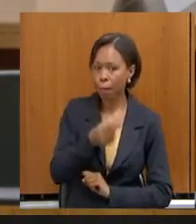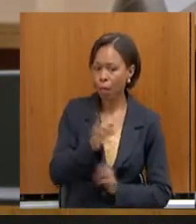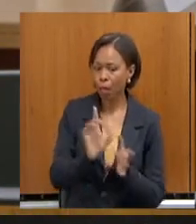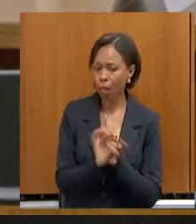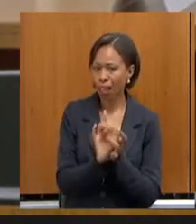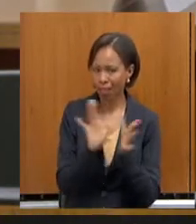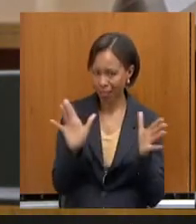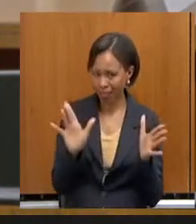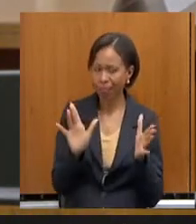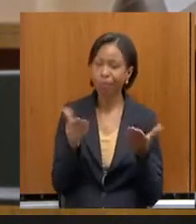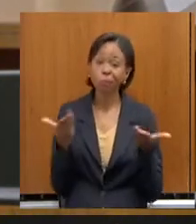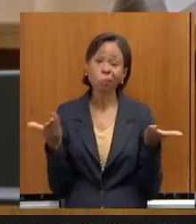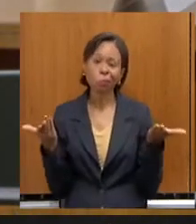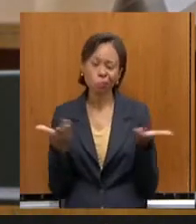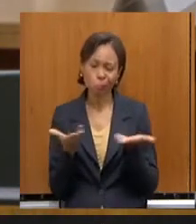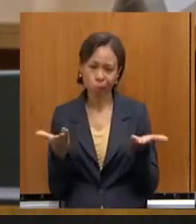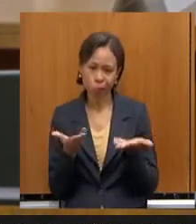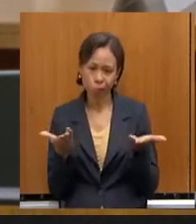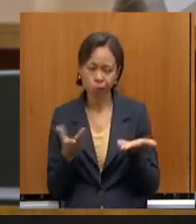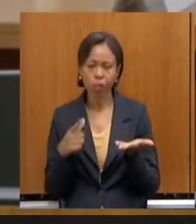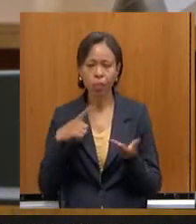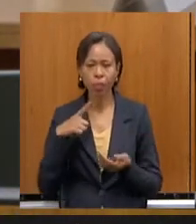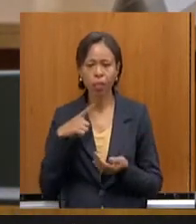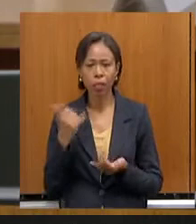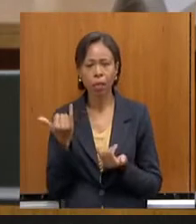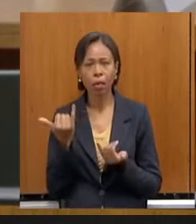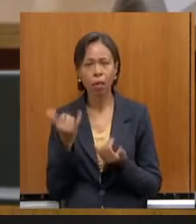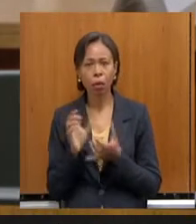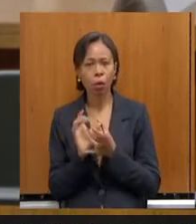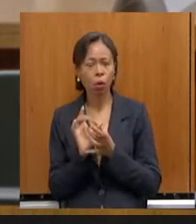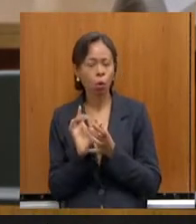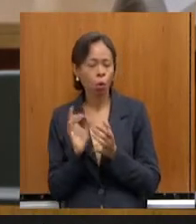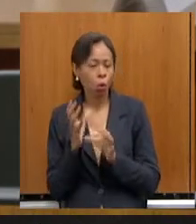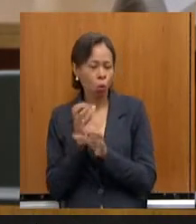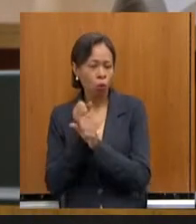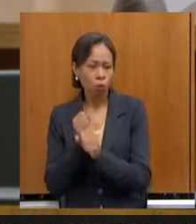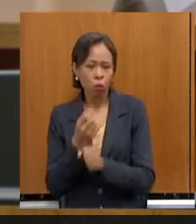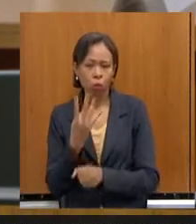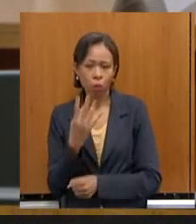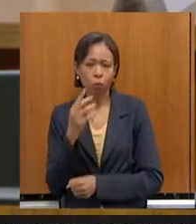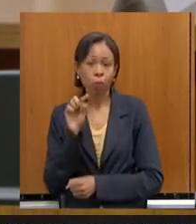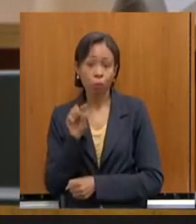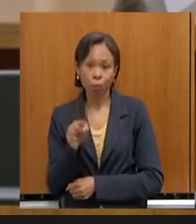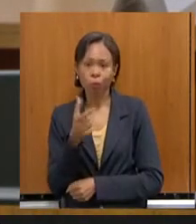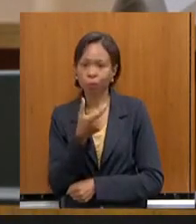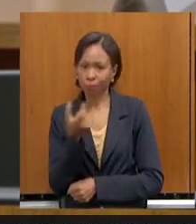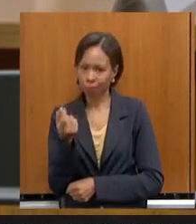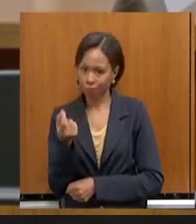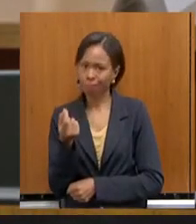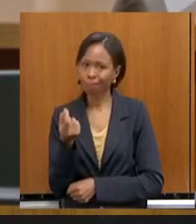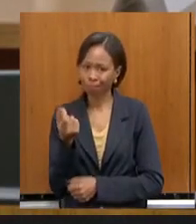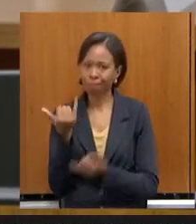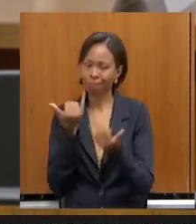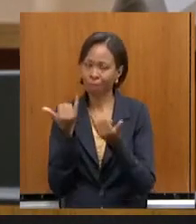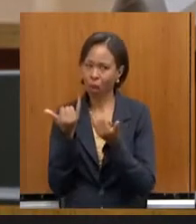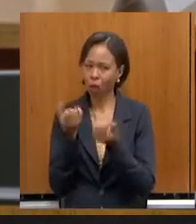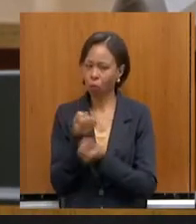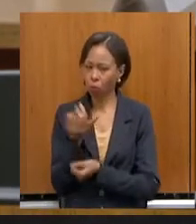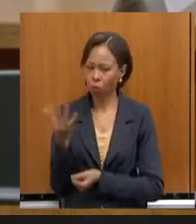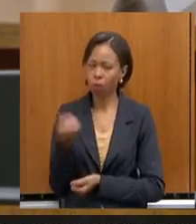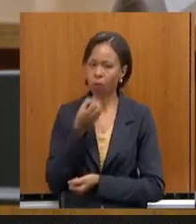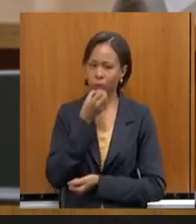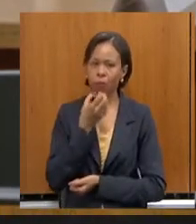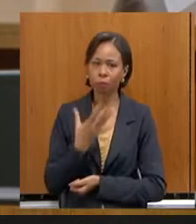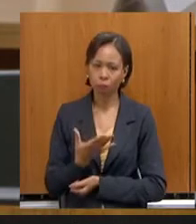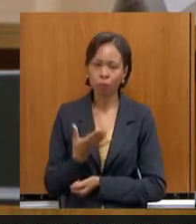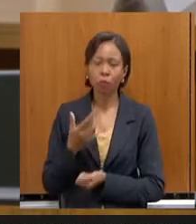hoje nós pegamos né a marca de quatro mil e duzentos ainda é um número significativo nosso prazo médio